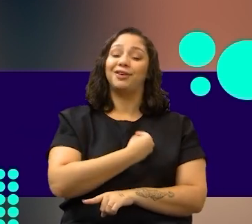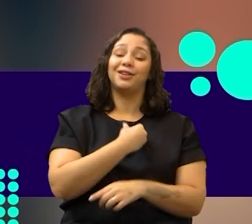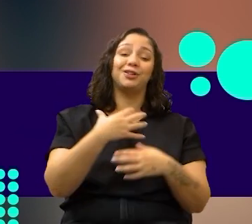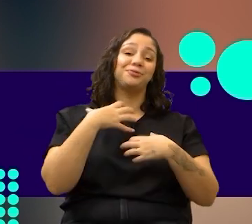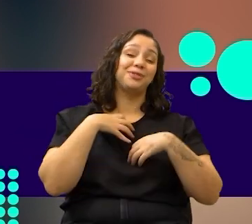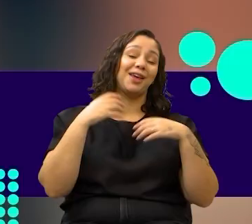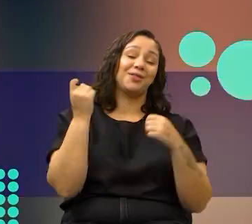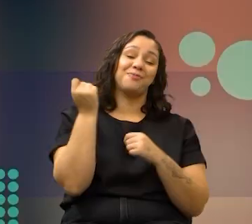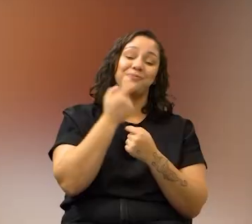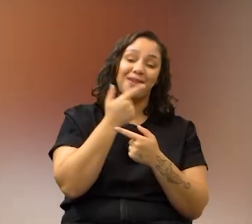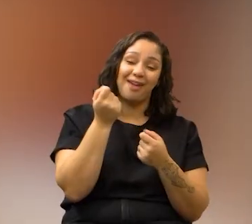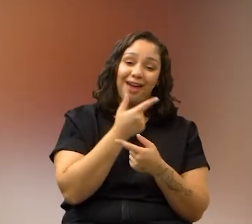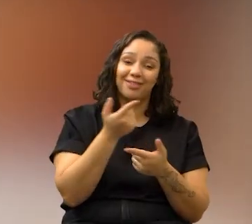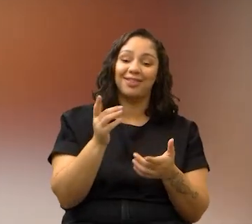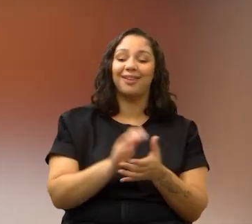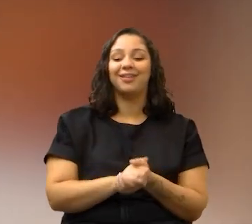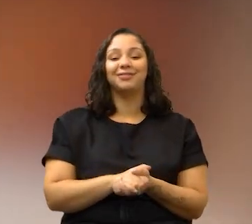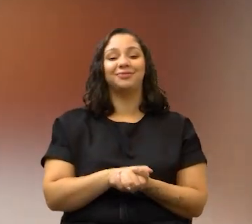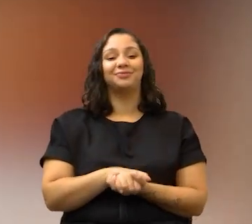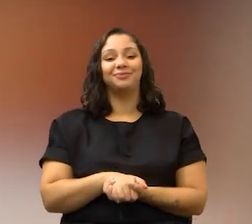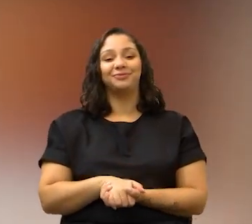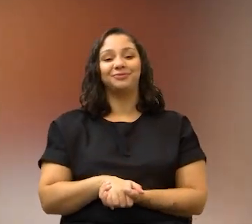maneira descontraída.